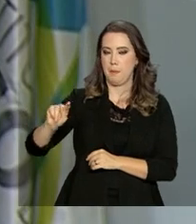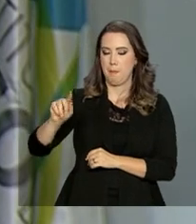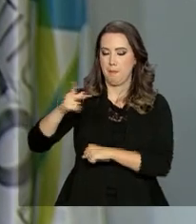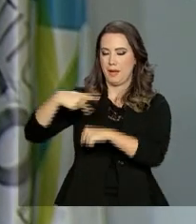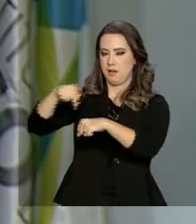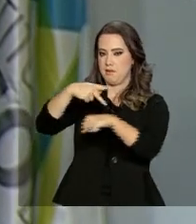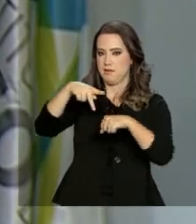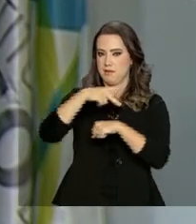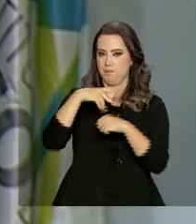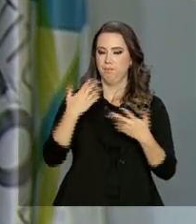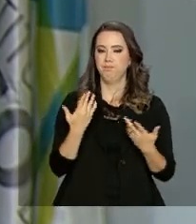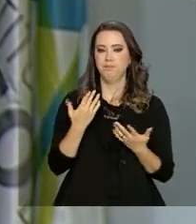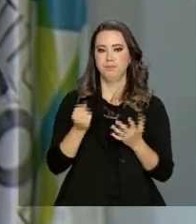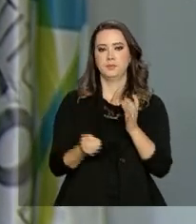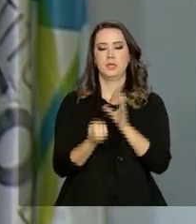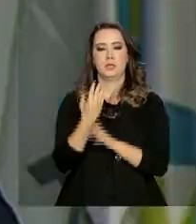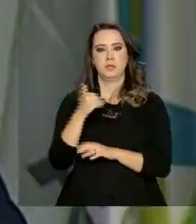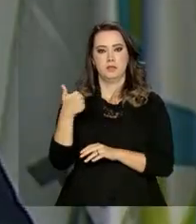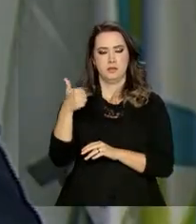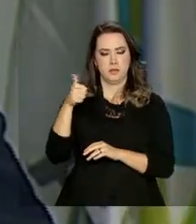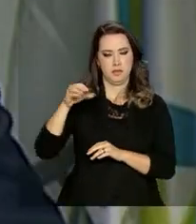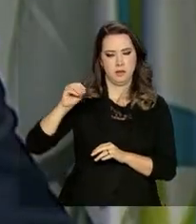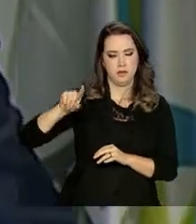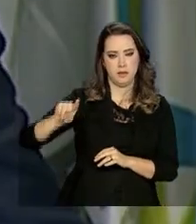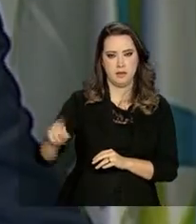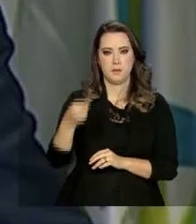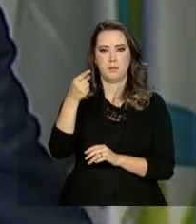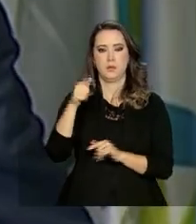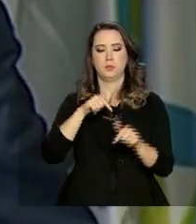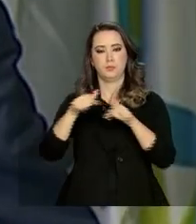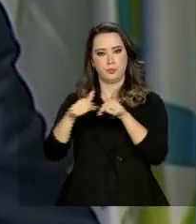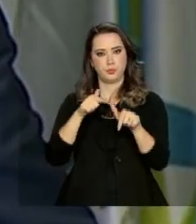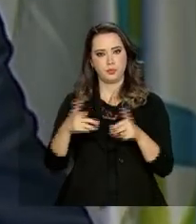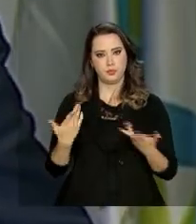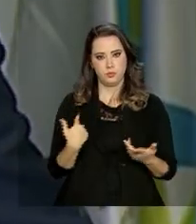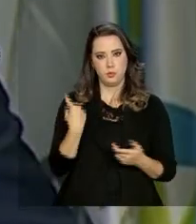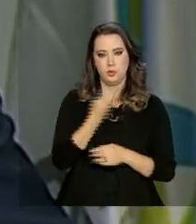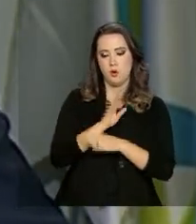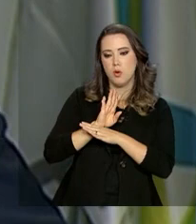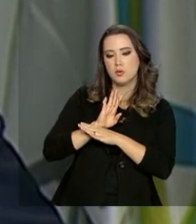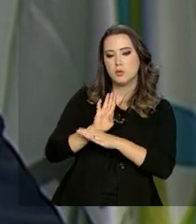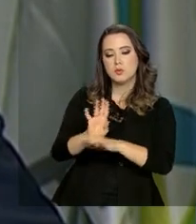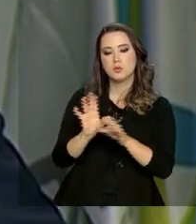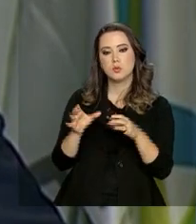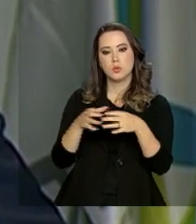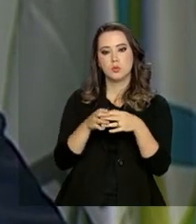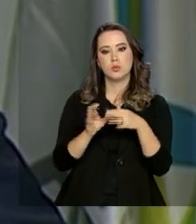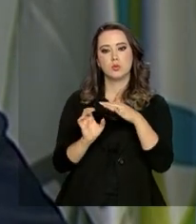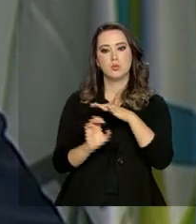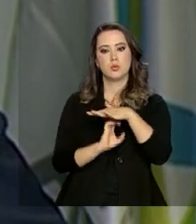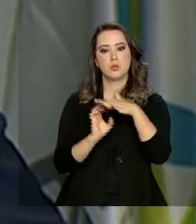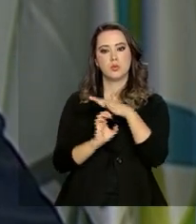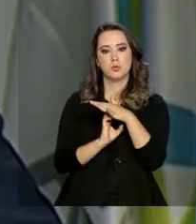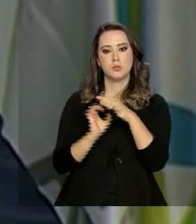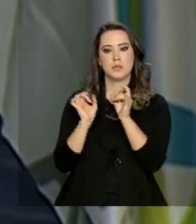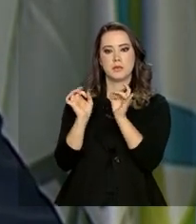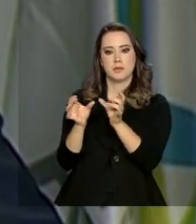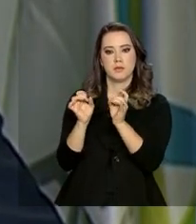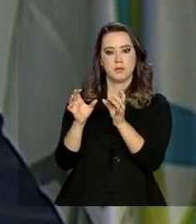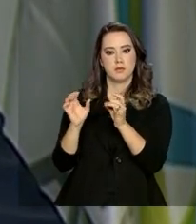mais de 110 mil empregos nós temos apoiados e os exportadores brasileiros